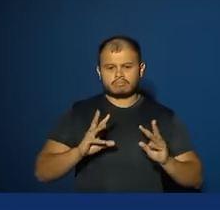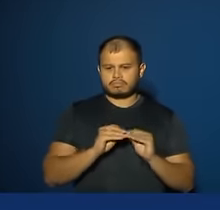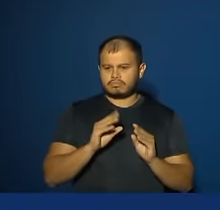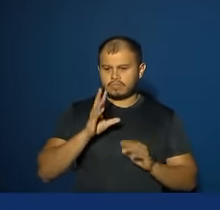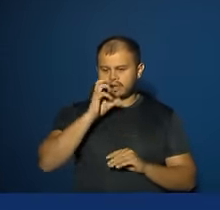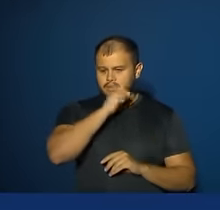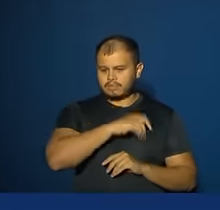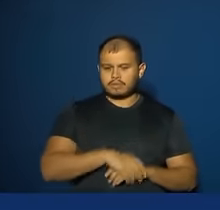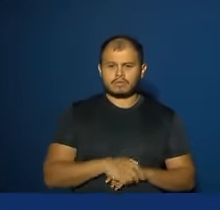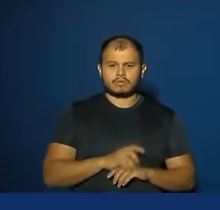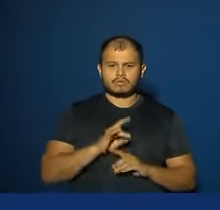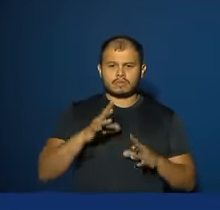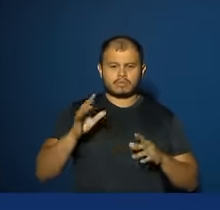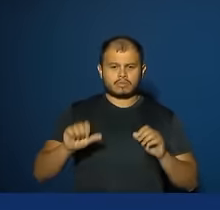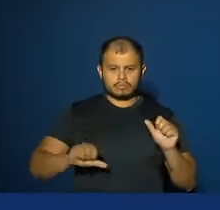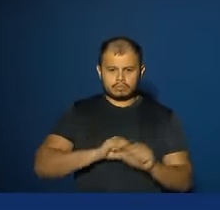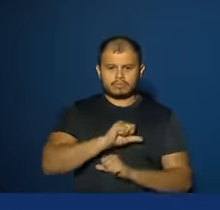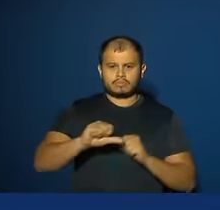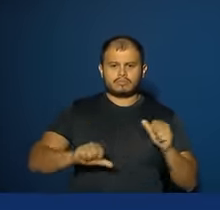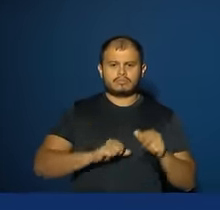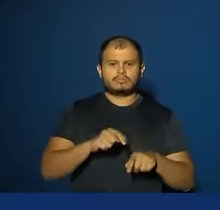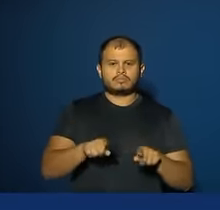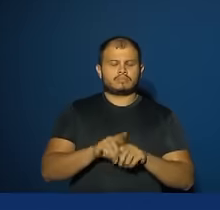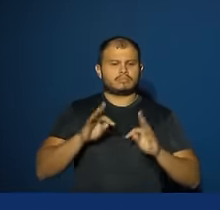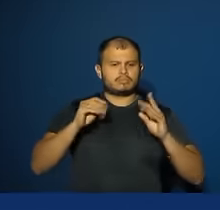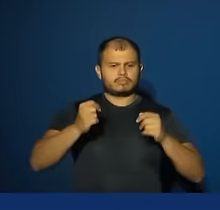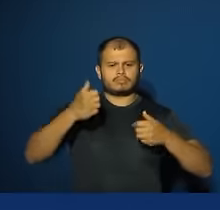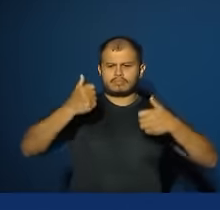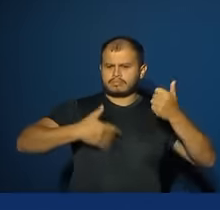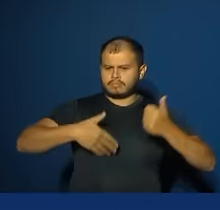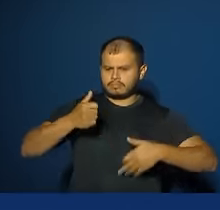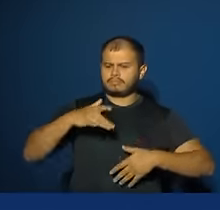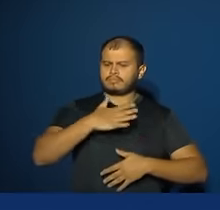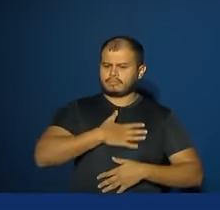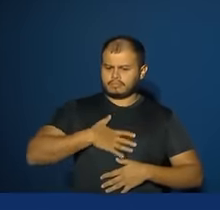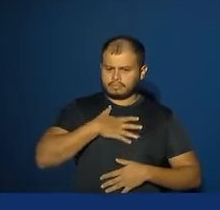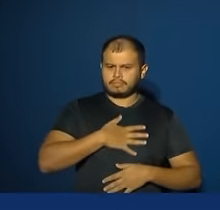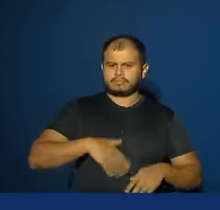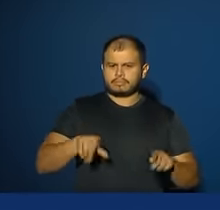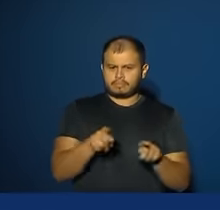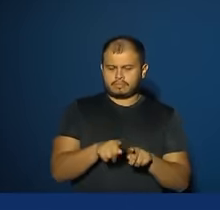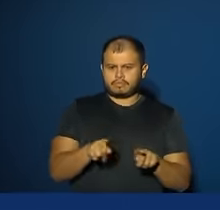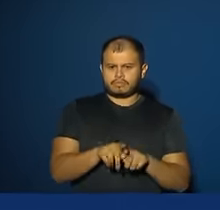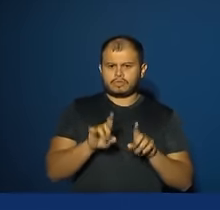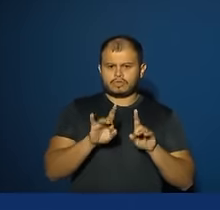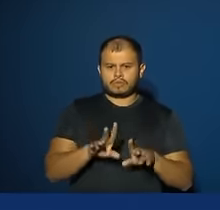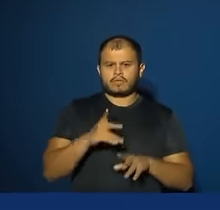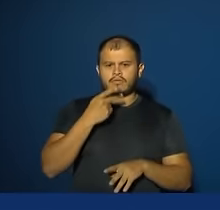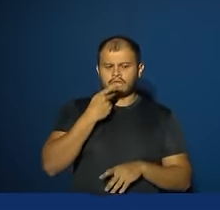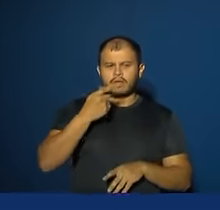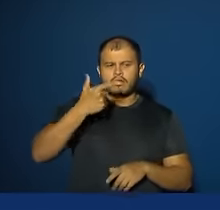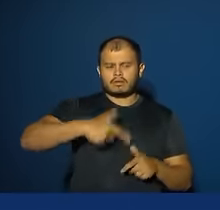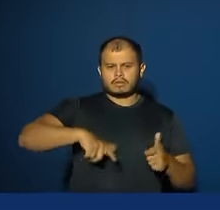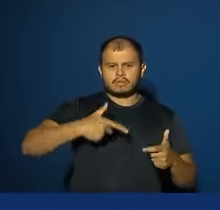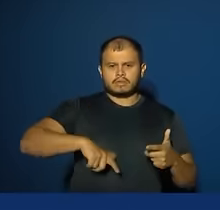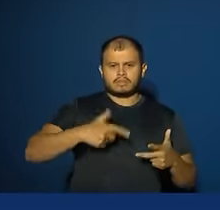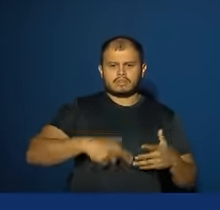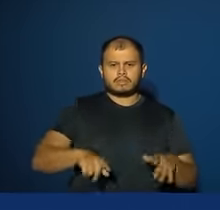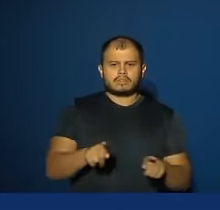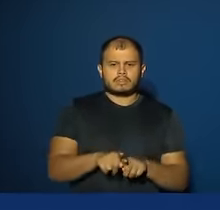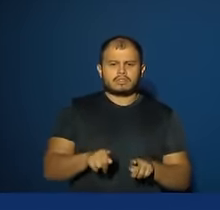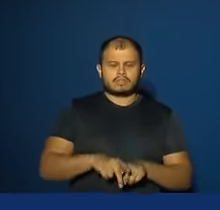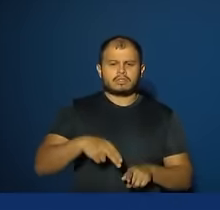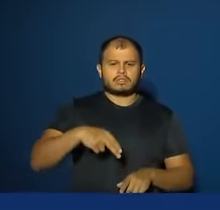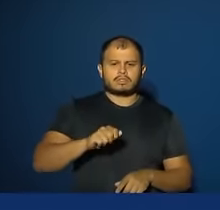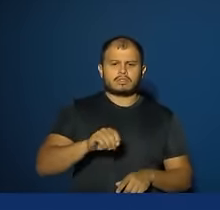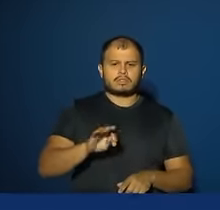aqui. Até mudando um pouco, eu gosto de todos esses segmentos, os papéis que eles colocaram. Eu vou aqui ser um pouco repetitivo, acho que a Natura é uma empresa